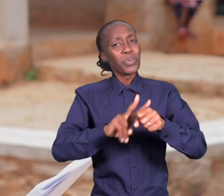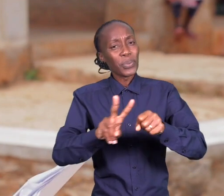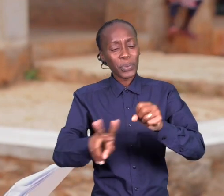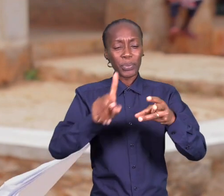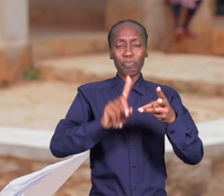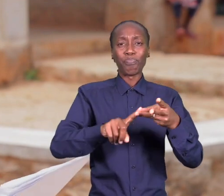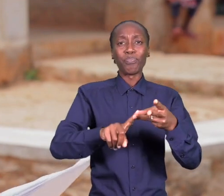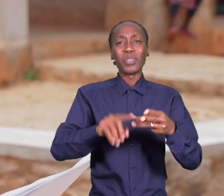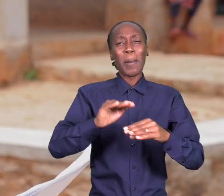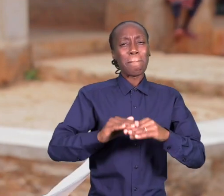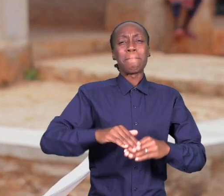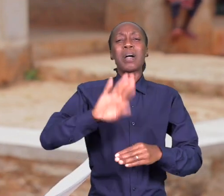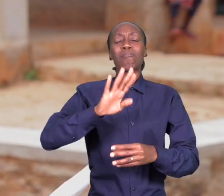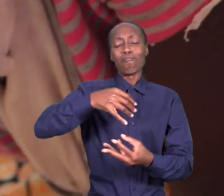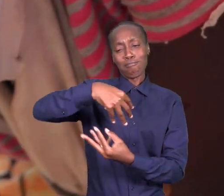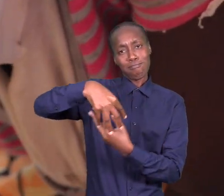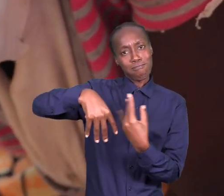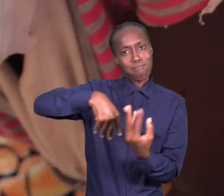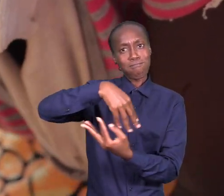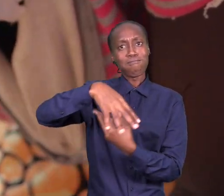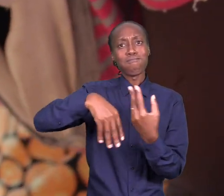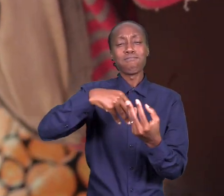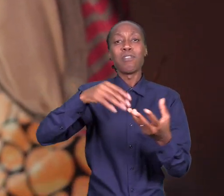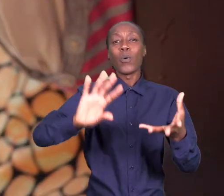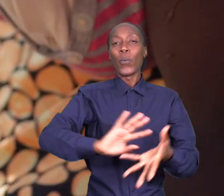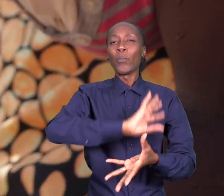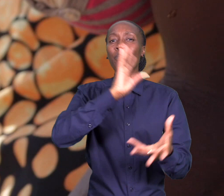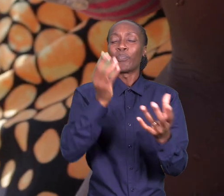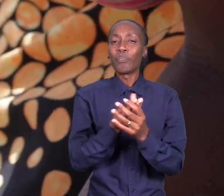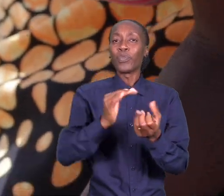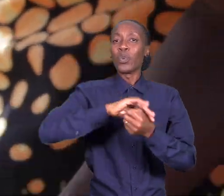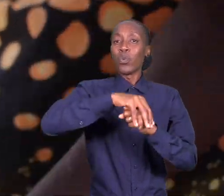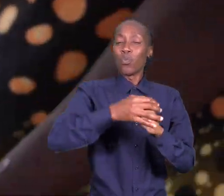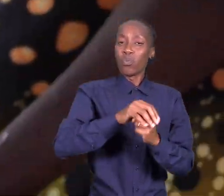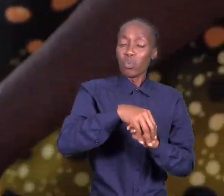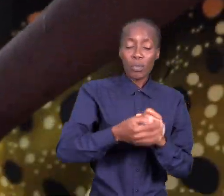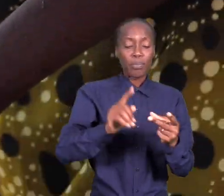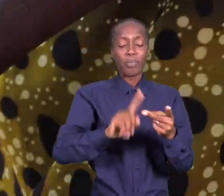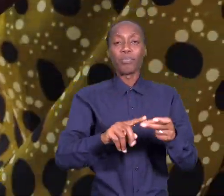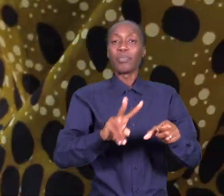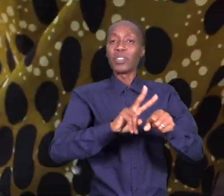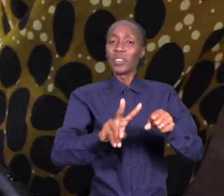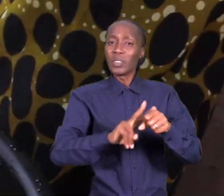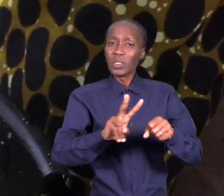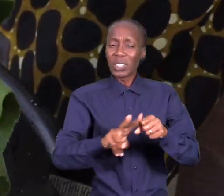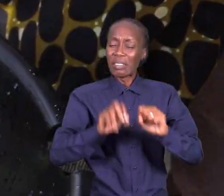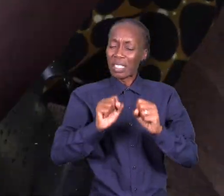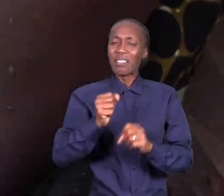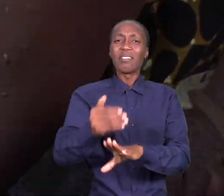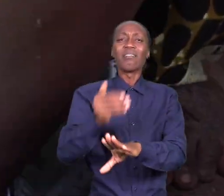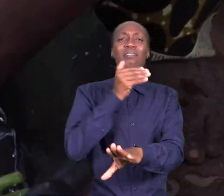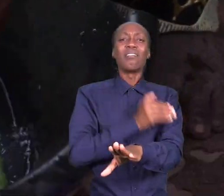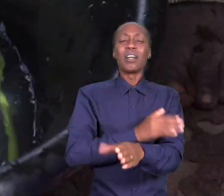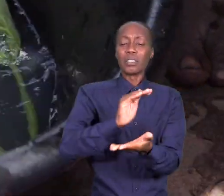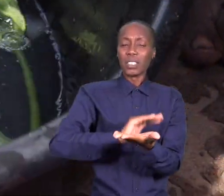suma, no seu prato deve estar mais colorido. Todos os alimentos crus, como frutas, as verduras, nós devemos higienizar